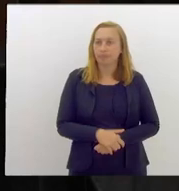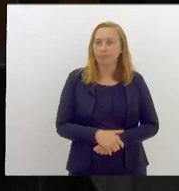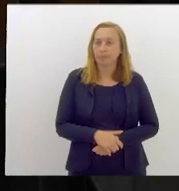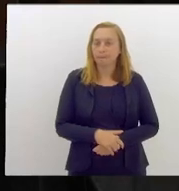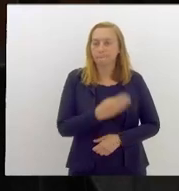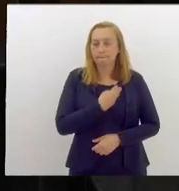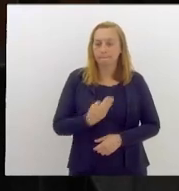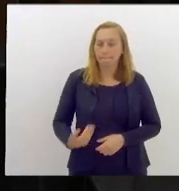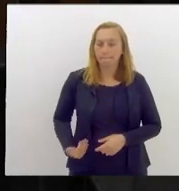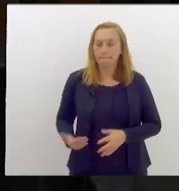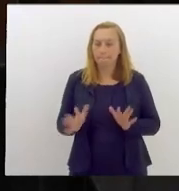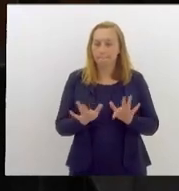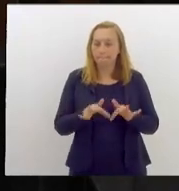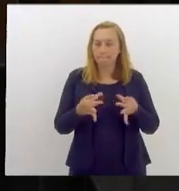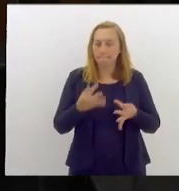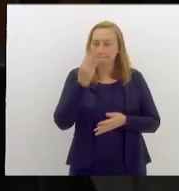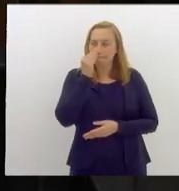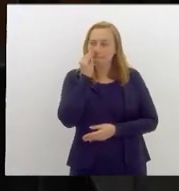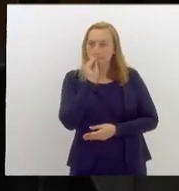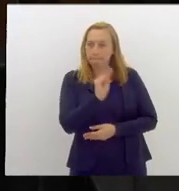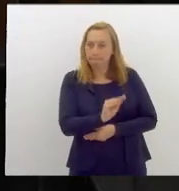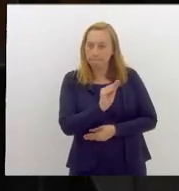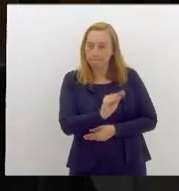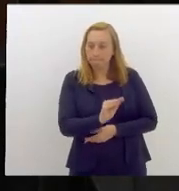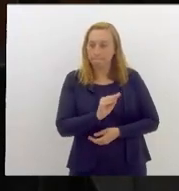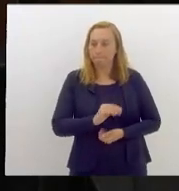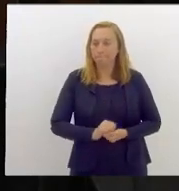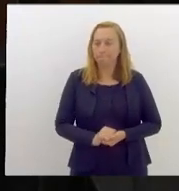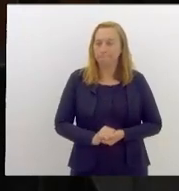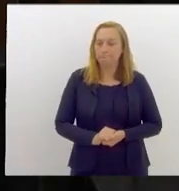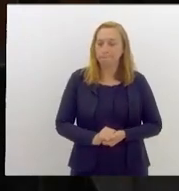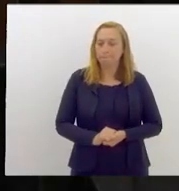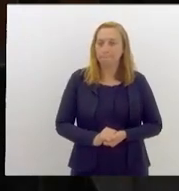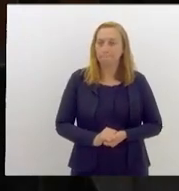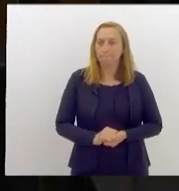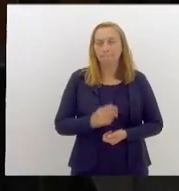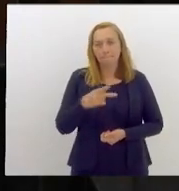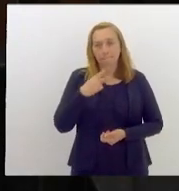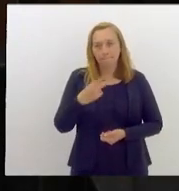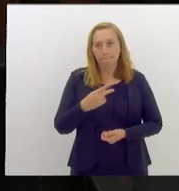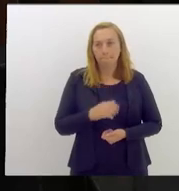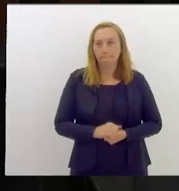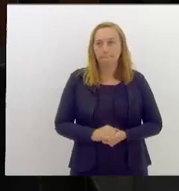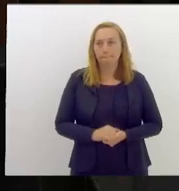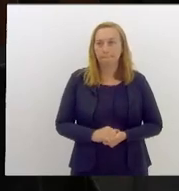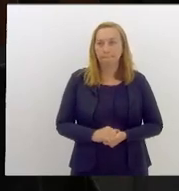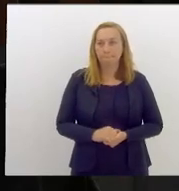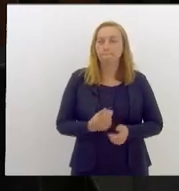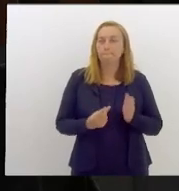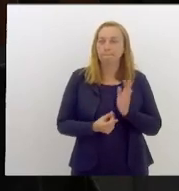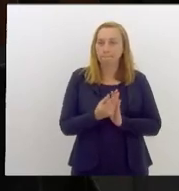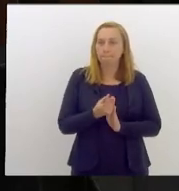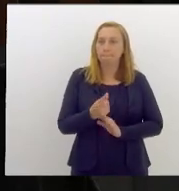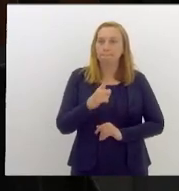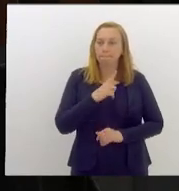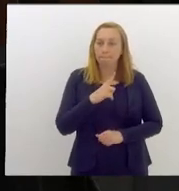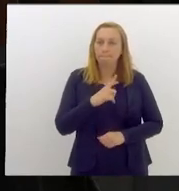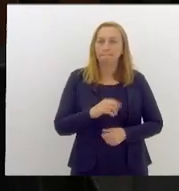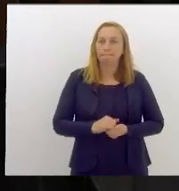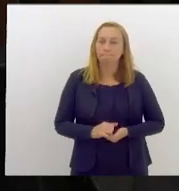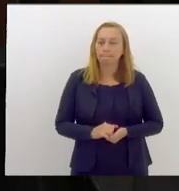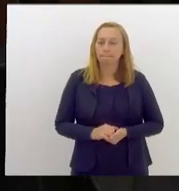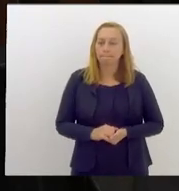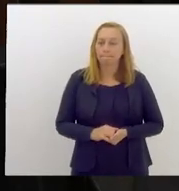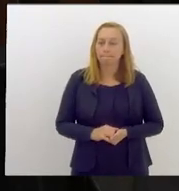o governo simplesmente ignorou isso e cabe destacar que há orçamento para isso